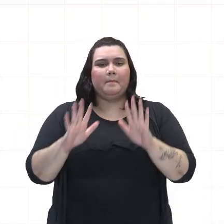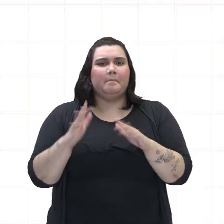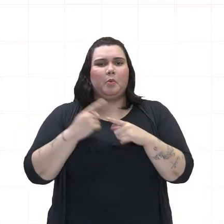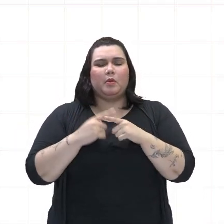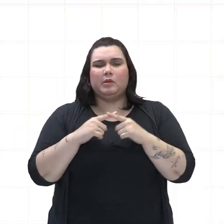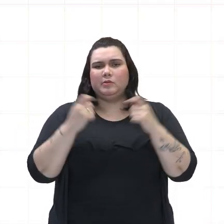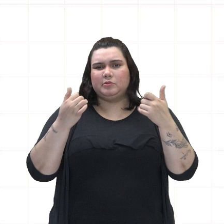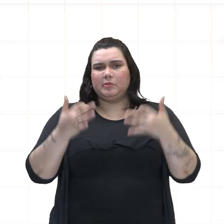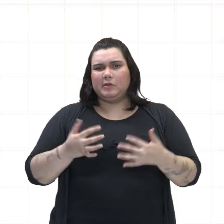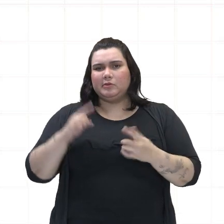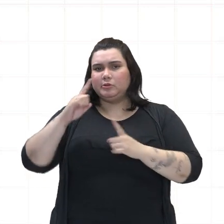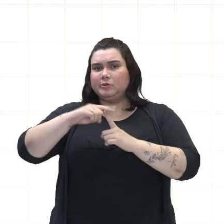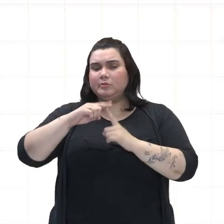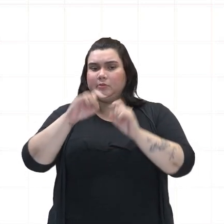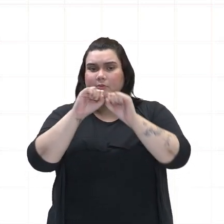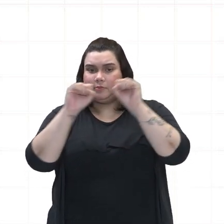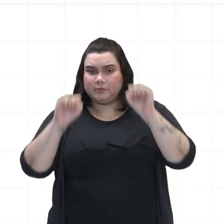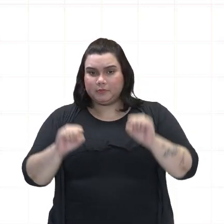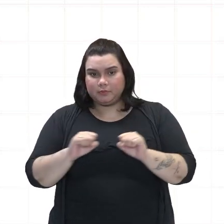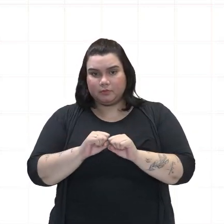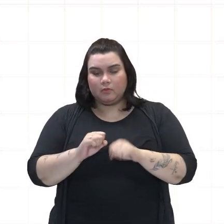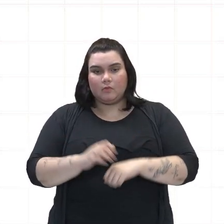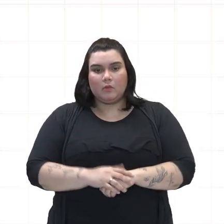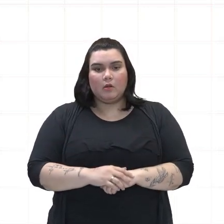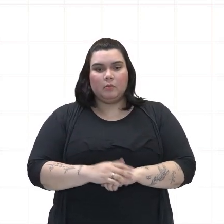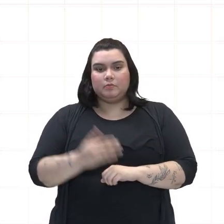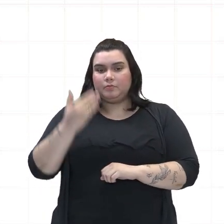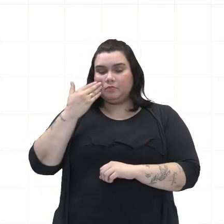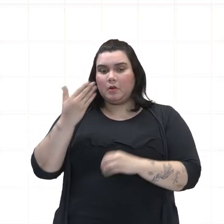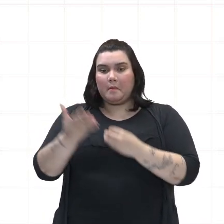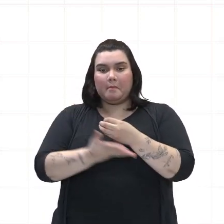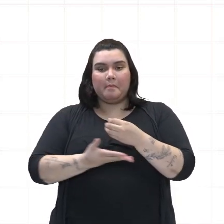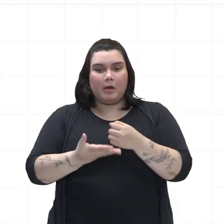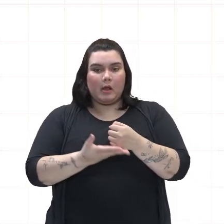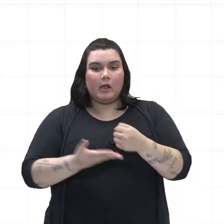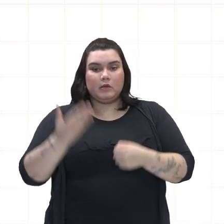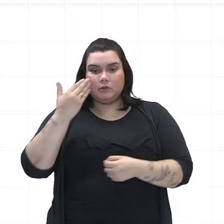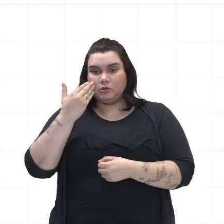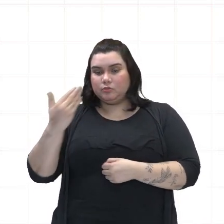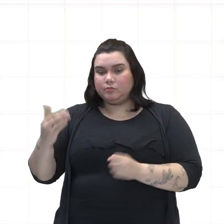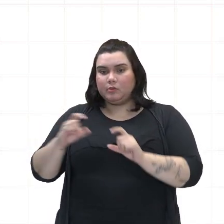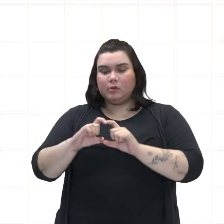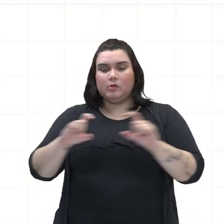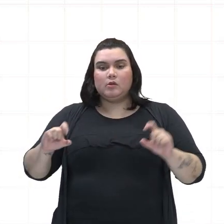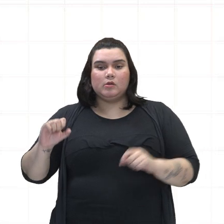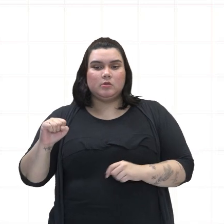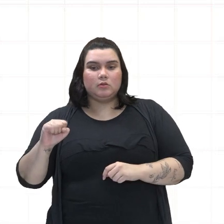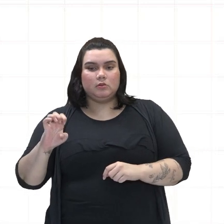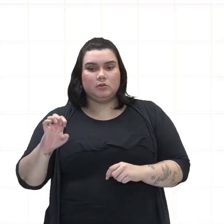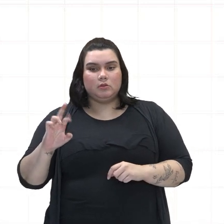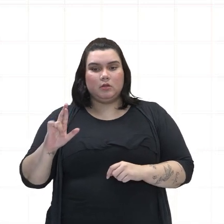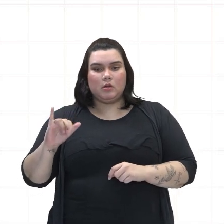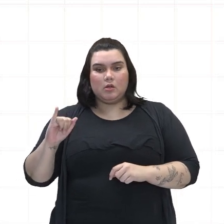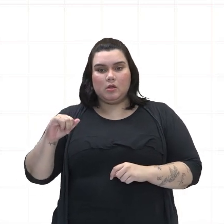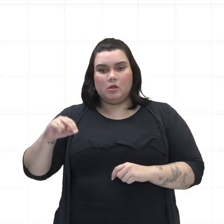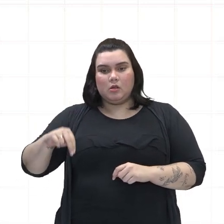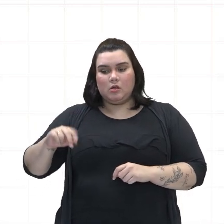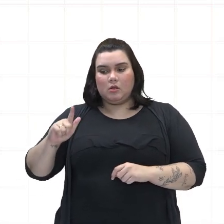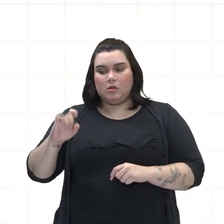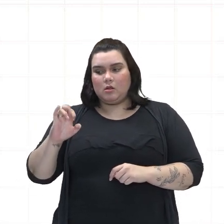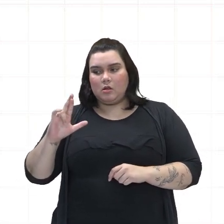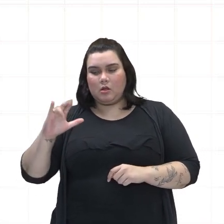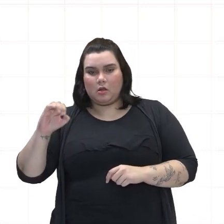Porque nós vamos ter ali, ó, na base, o seringueiro, que é aquele que faz o trabalho de coleta desse